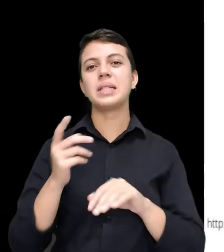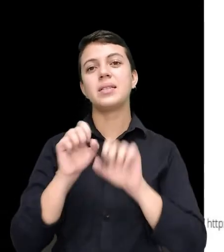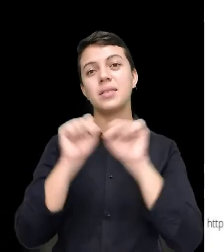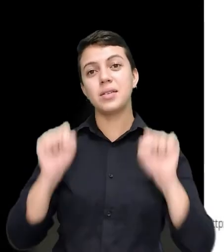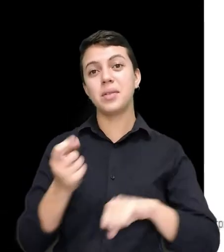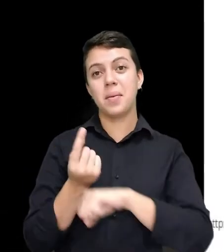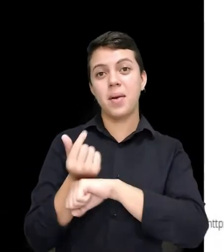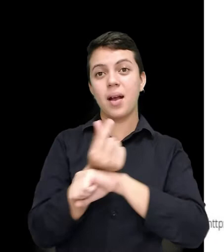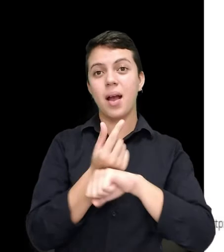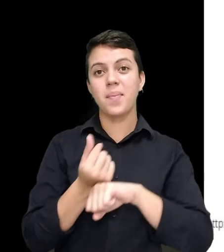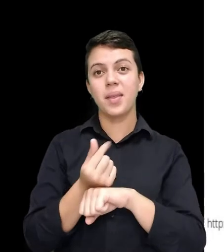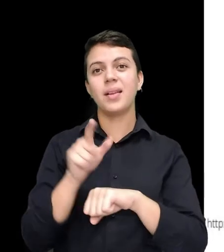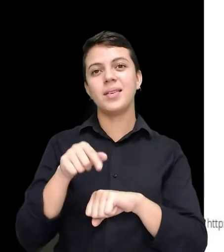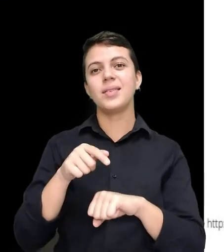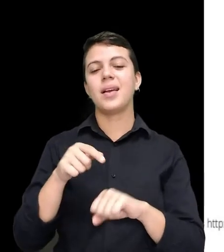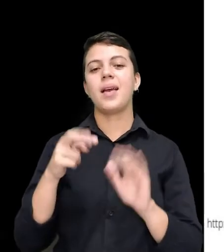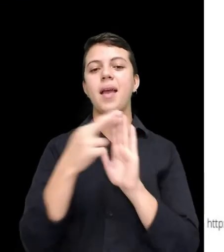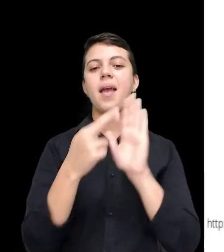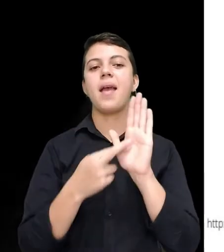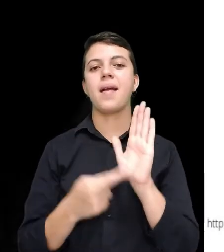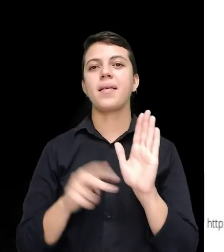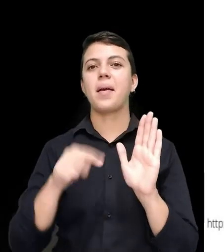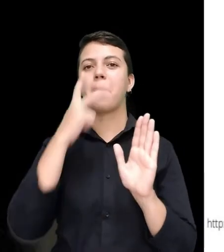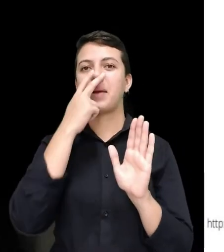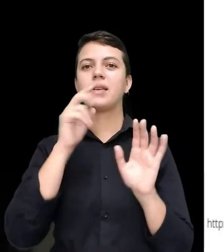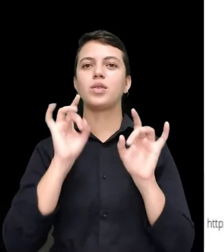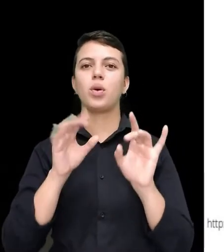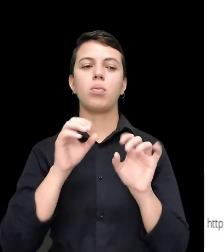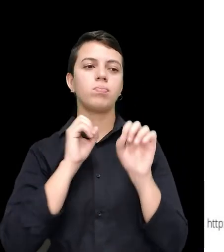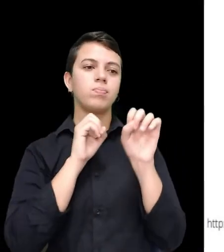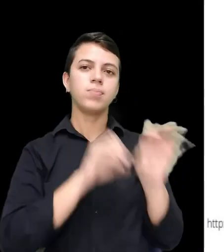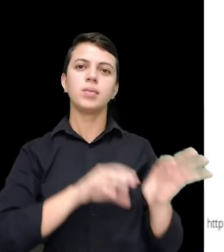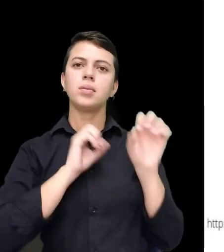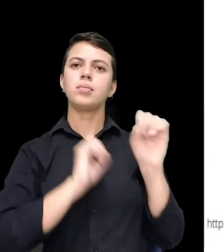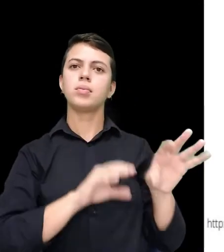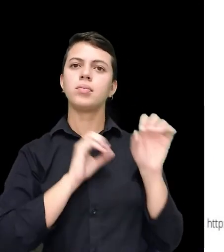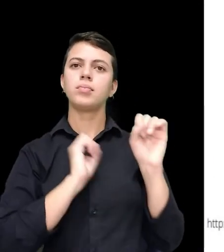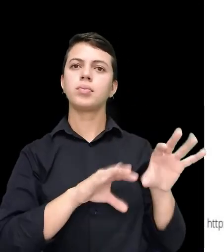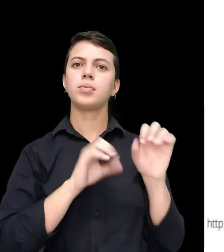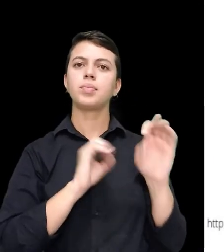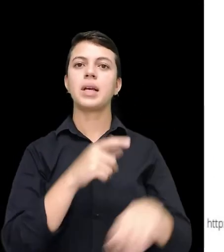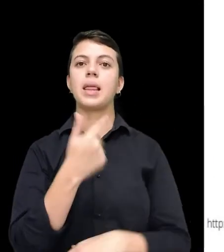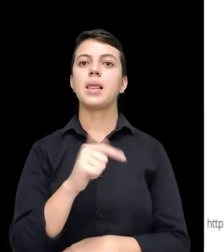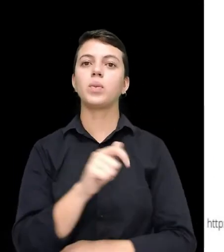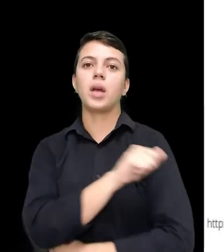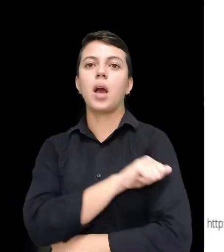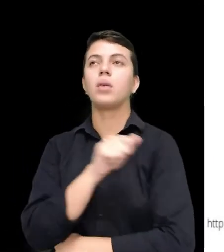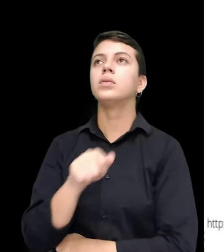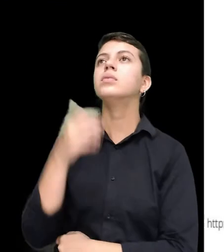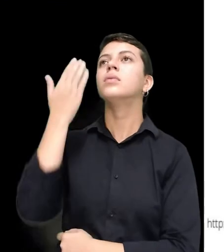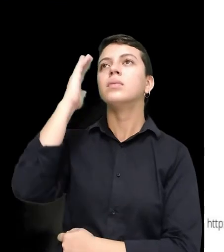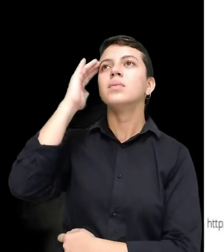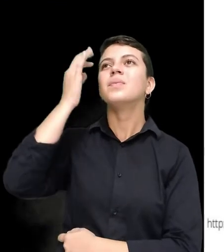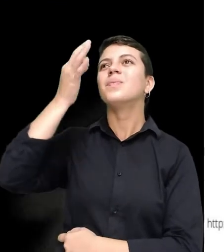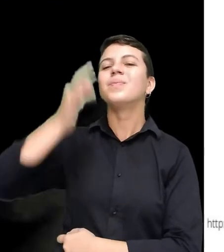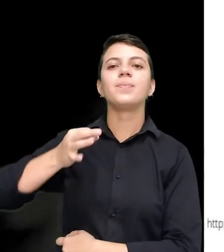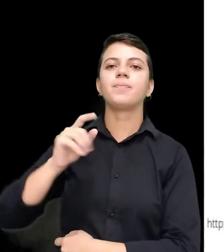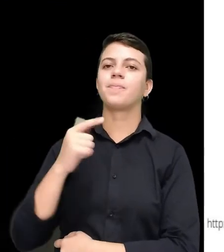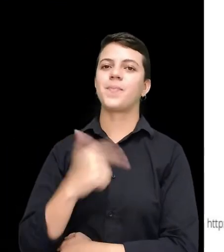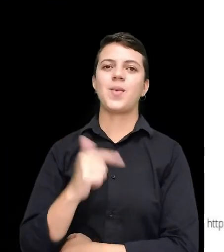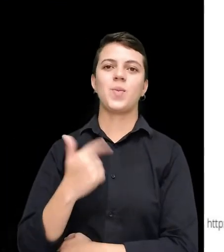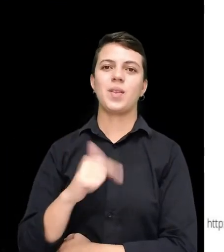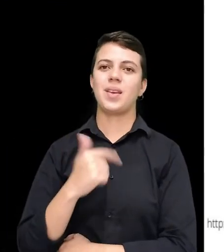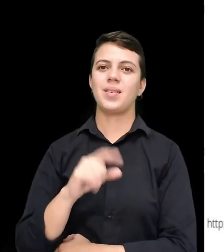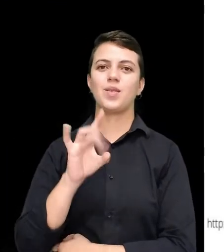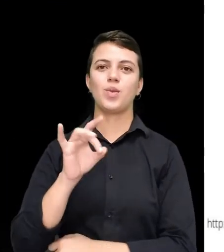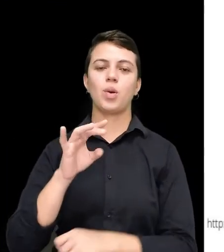do capitalismo no sentido de estar formando sujeitos para atuar, aí ter essa posição